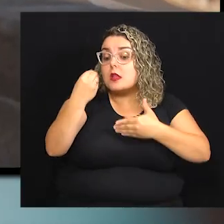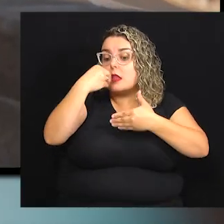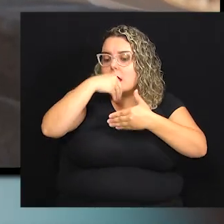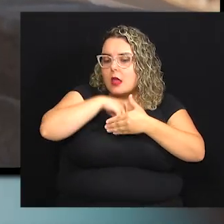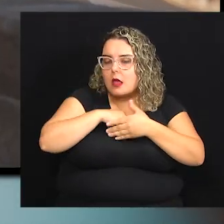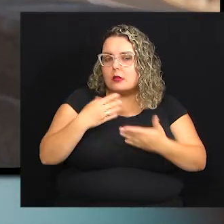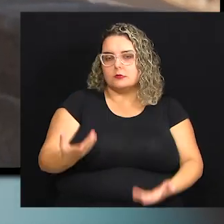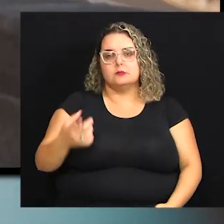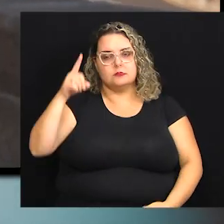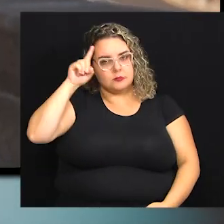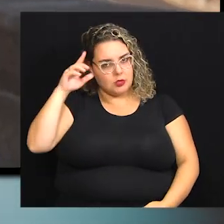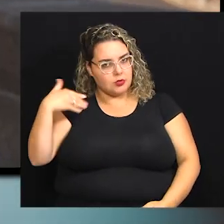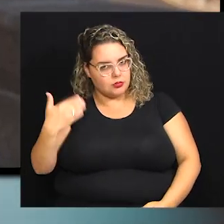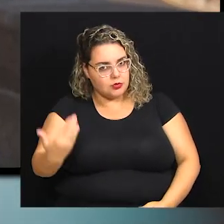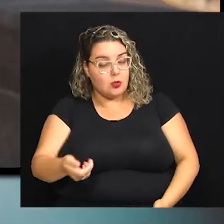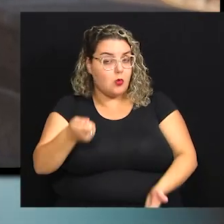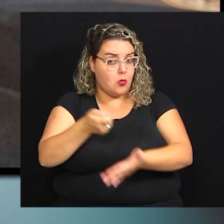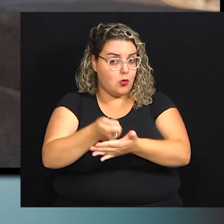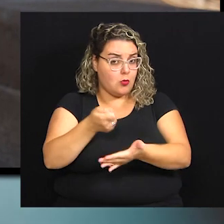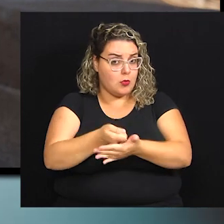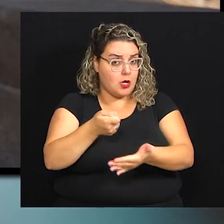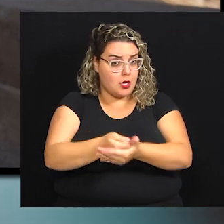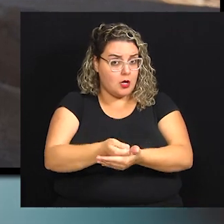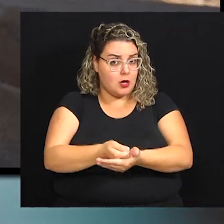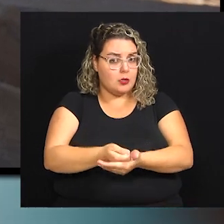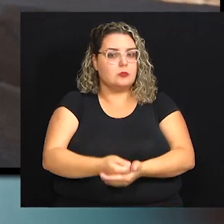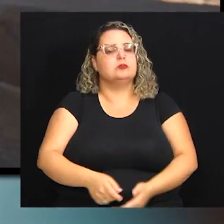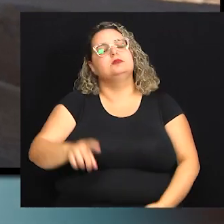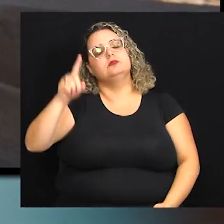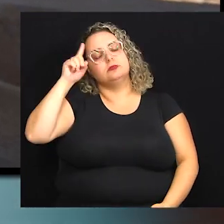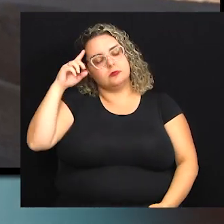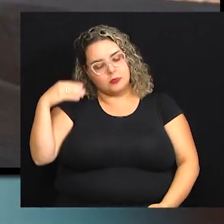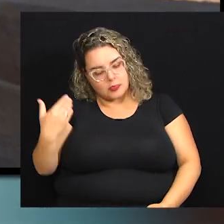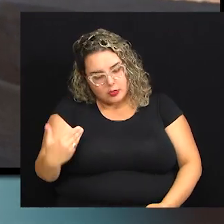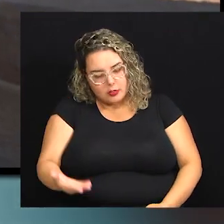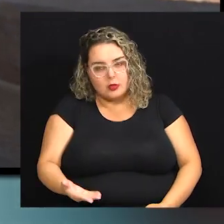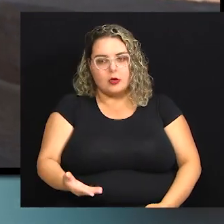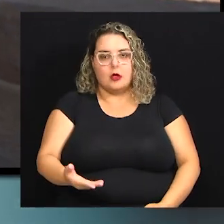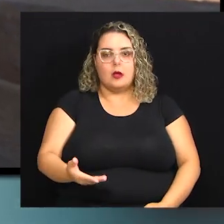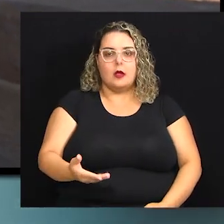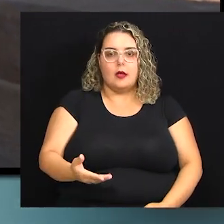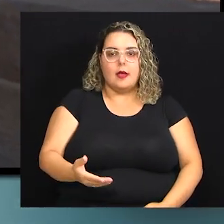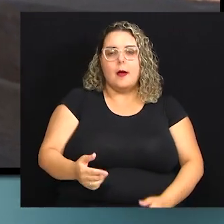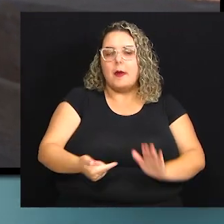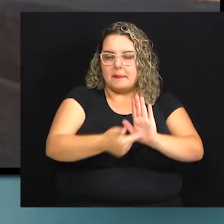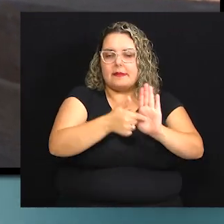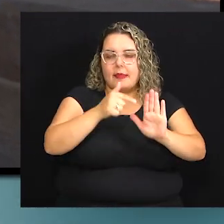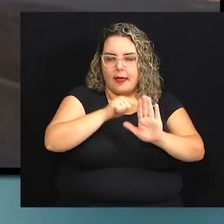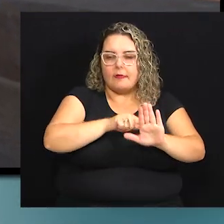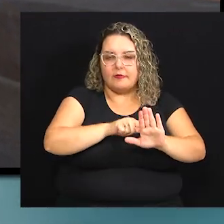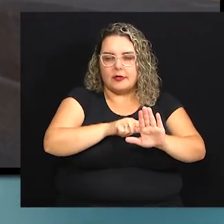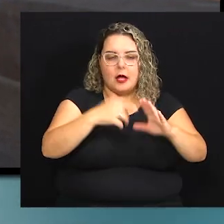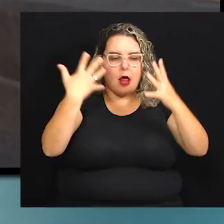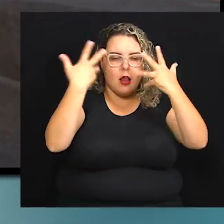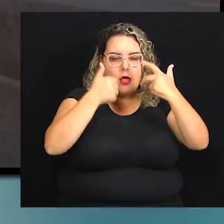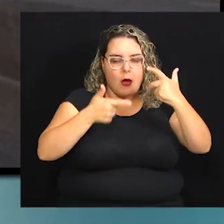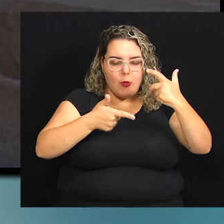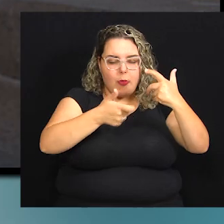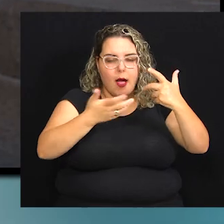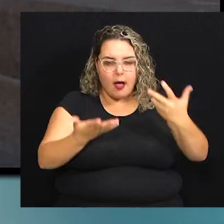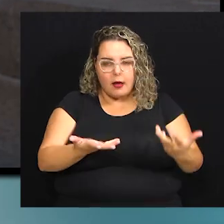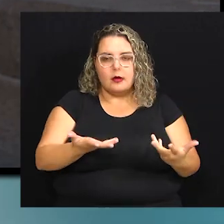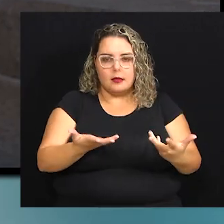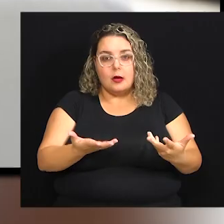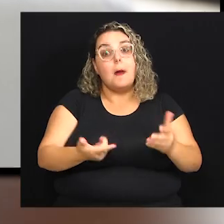nós temos que ingerir por dia são obrigatórios. Todo novo dia, eu falo assim, é matar um leão por dia. Quando você começa a